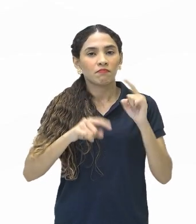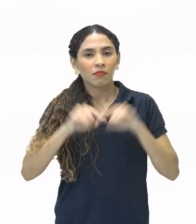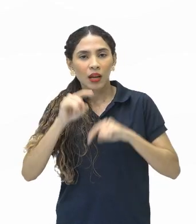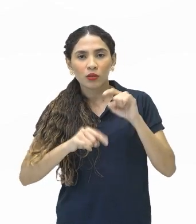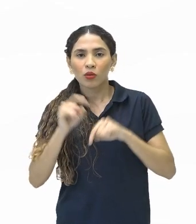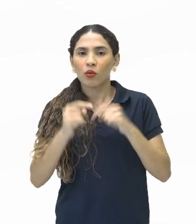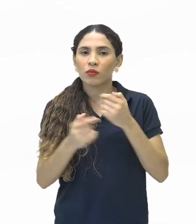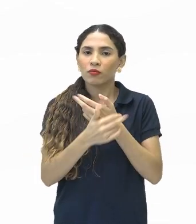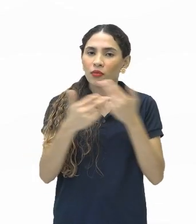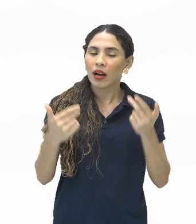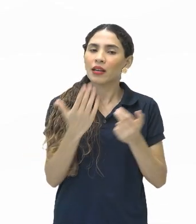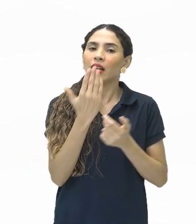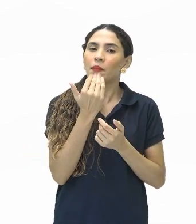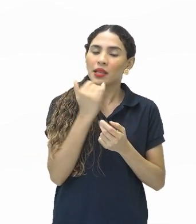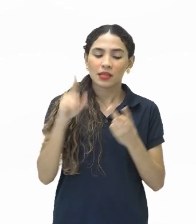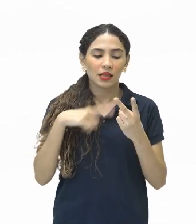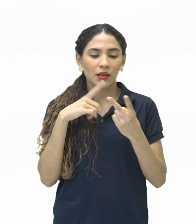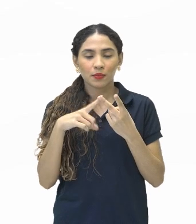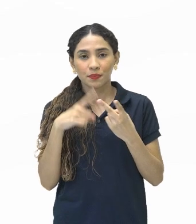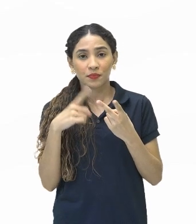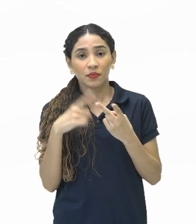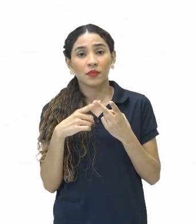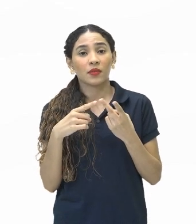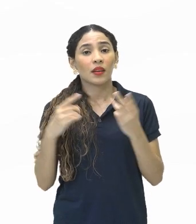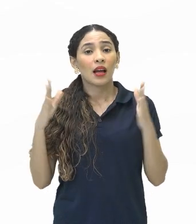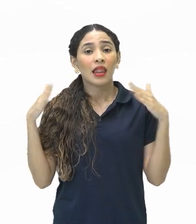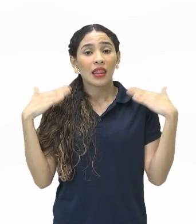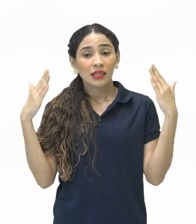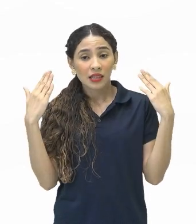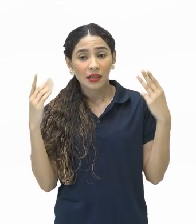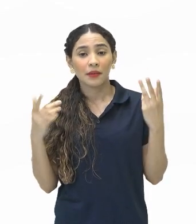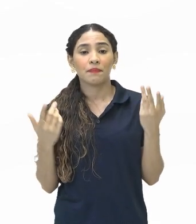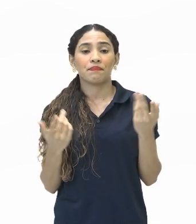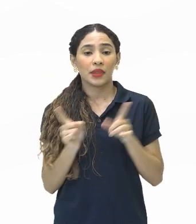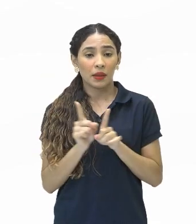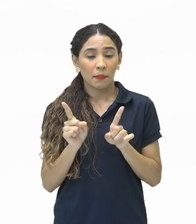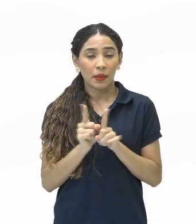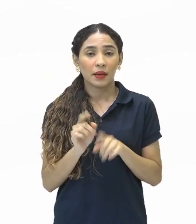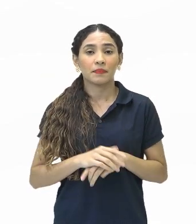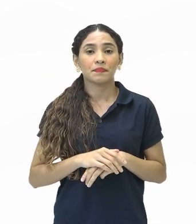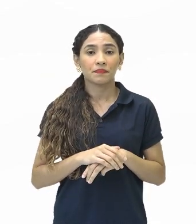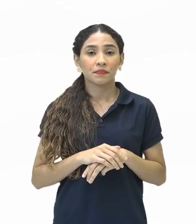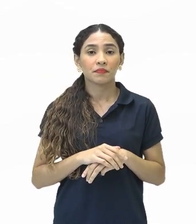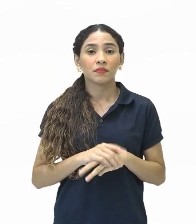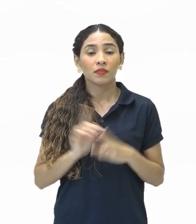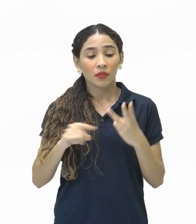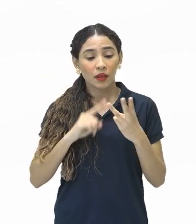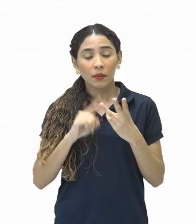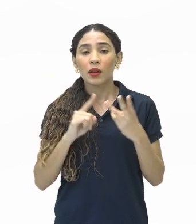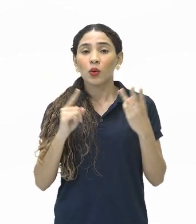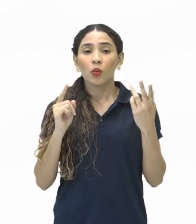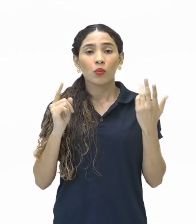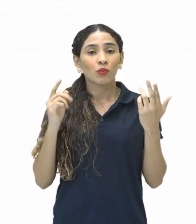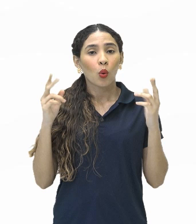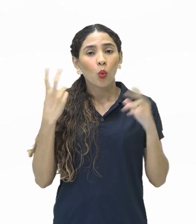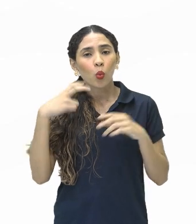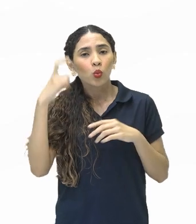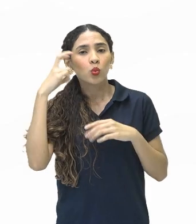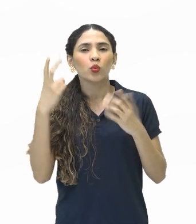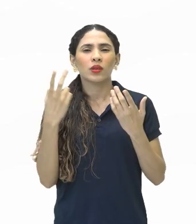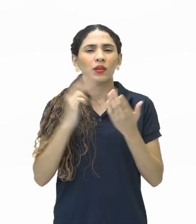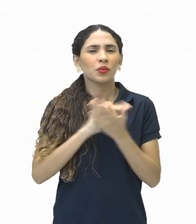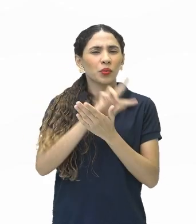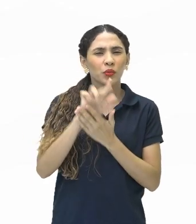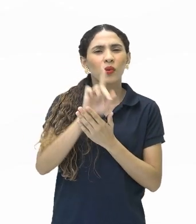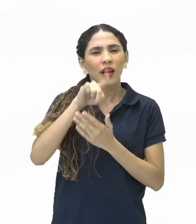a alimentação, para o seu lazer, né, para a cultura. Tudo isso aí